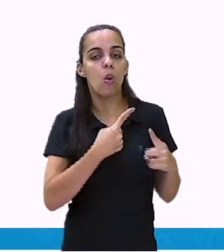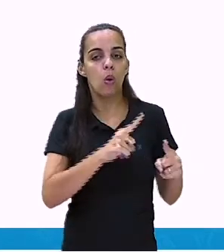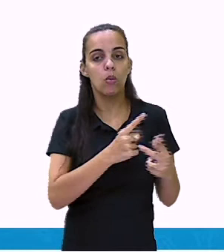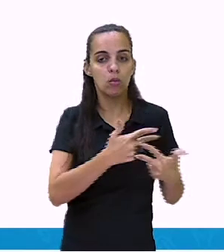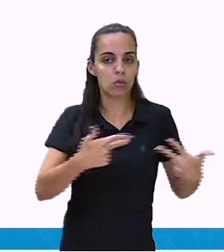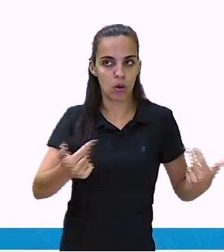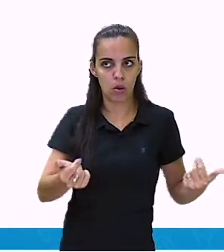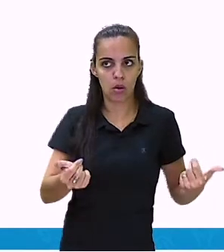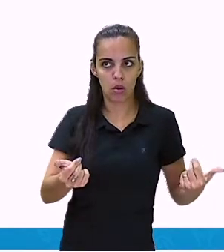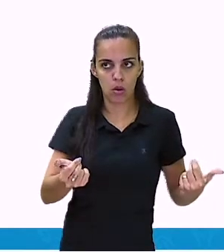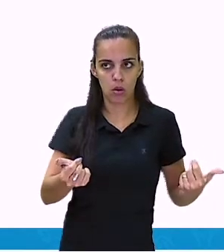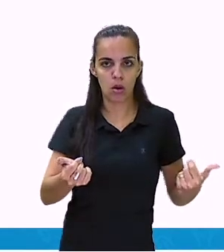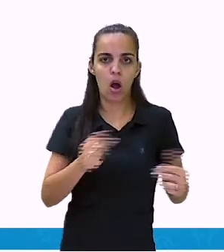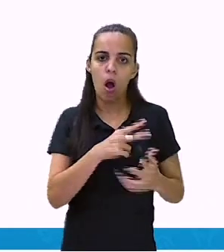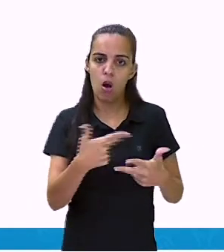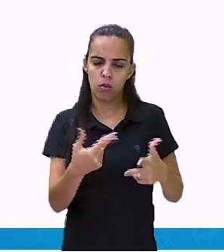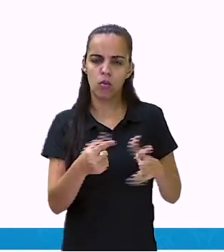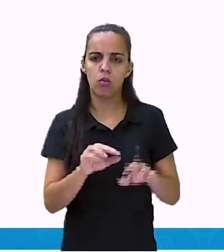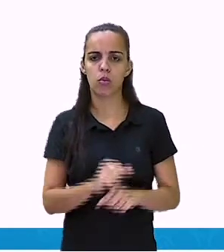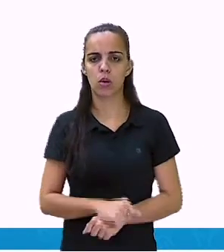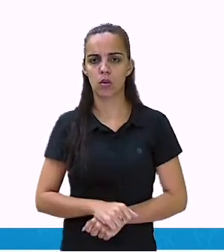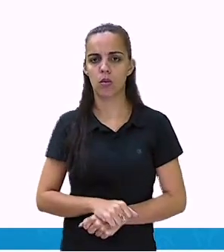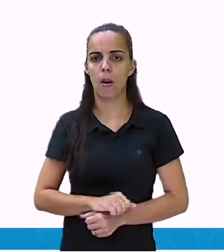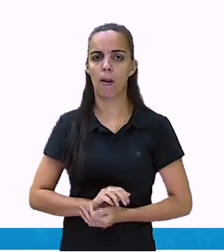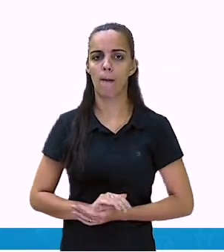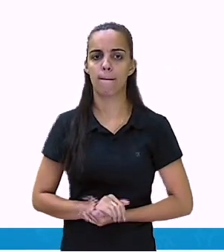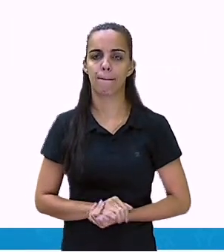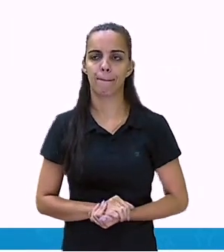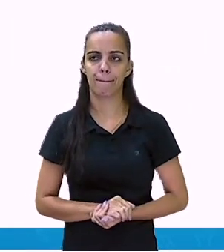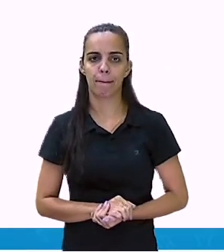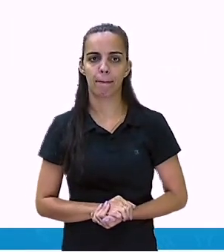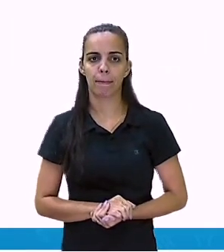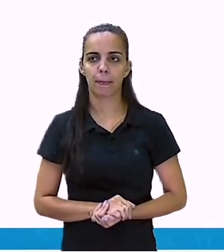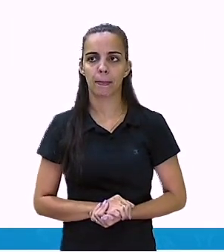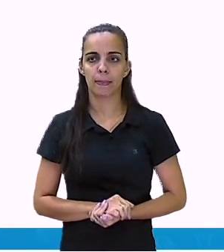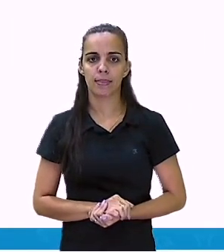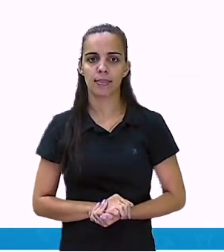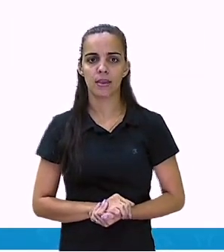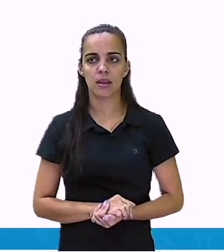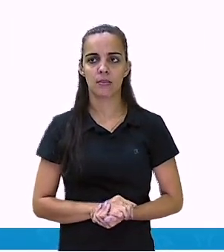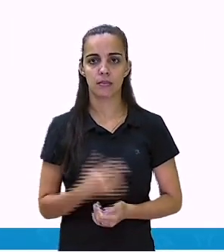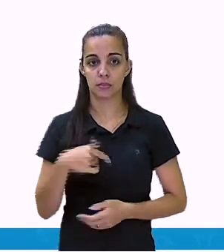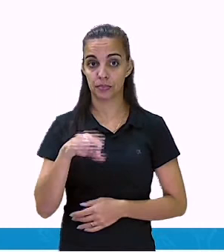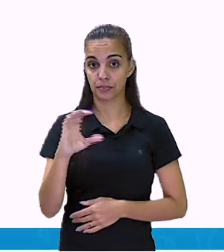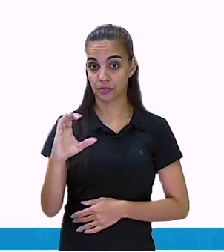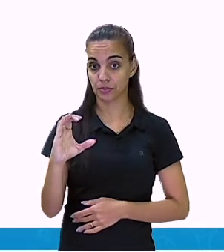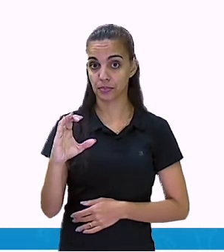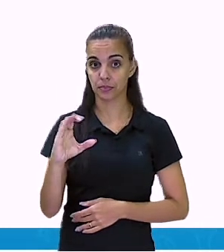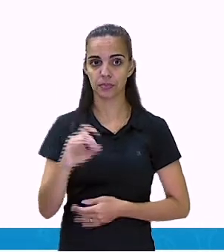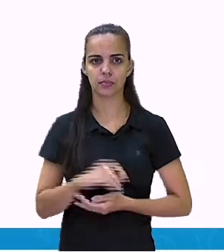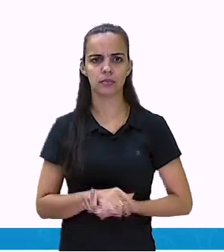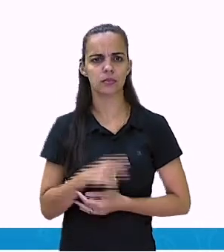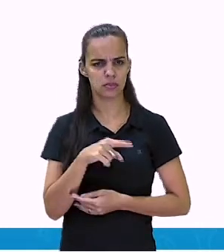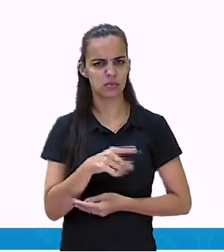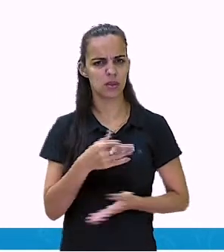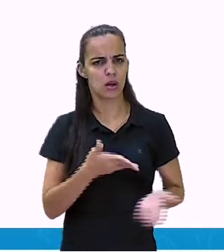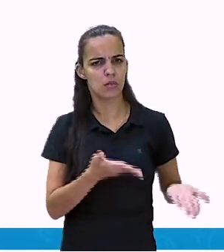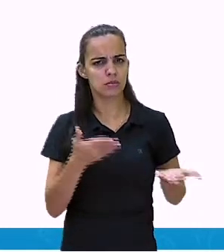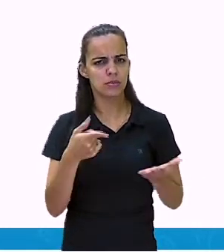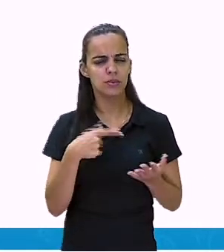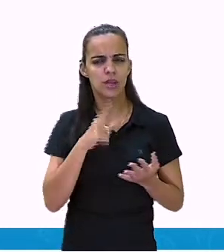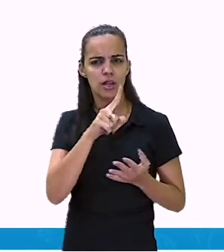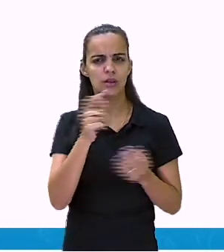se contrapõe a algo, ok? Letra C. Isso leva